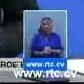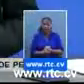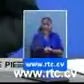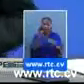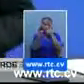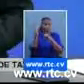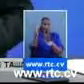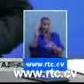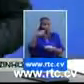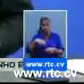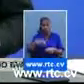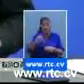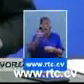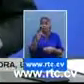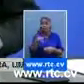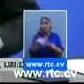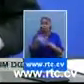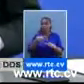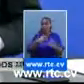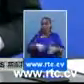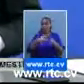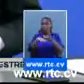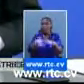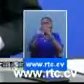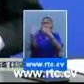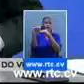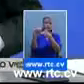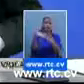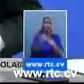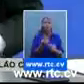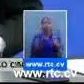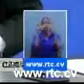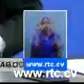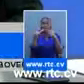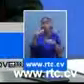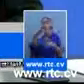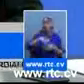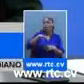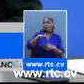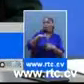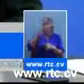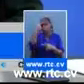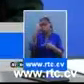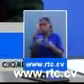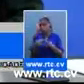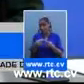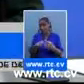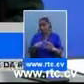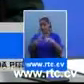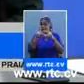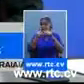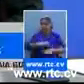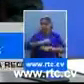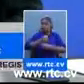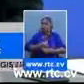E personalidades nacionais e estrangeiras participaram aqui na Cidade da Praia numa formação sobre localização dos Objetivos de